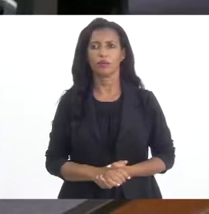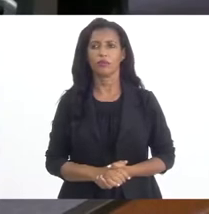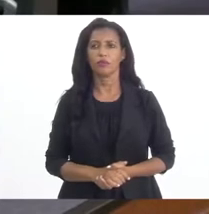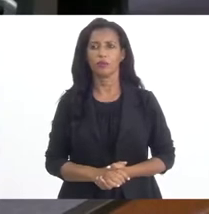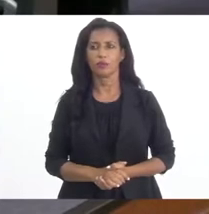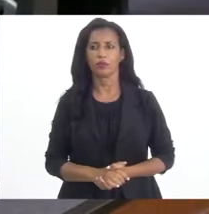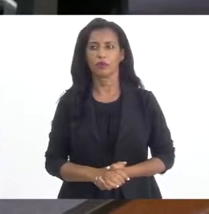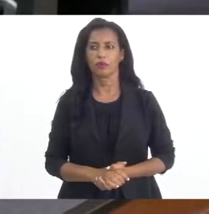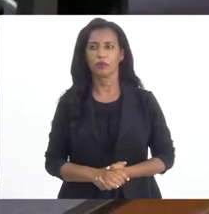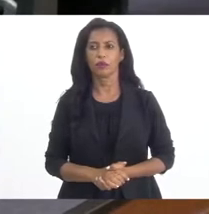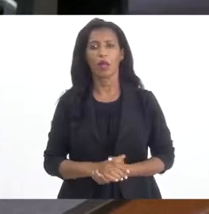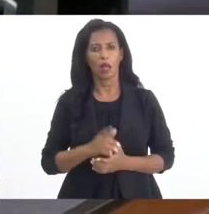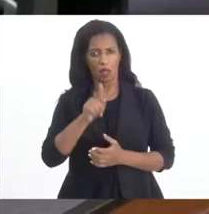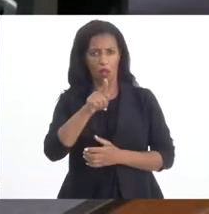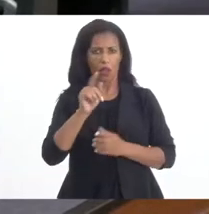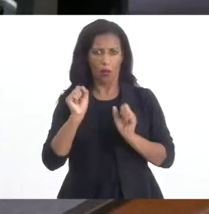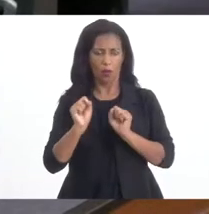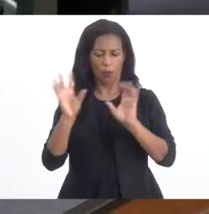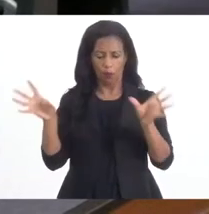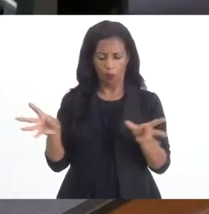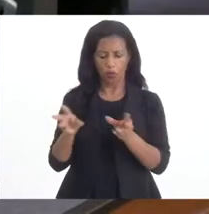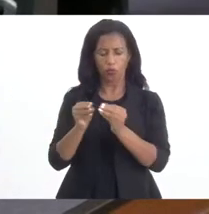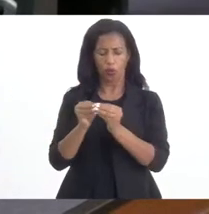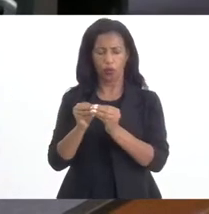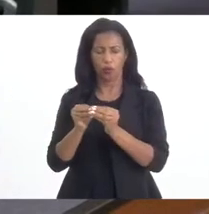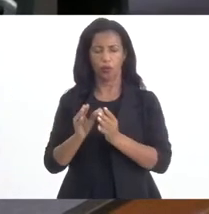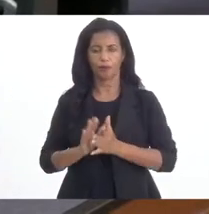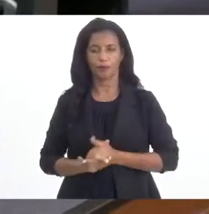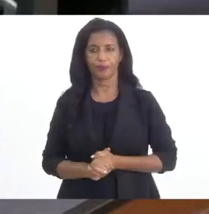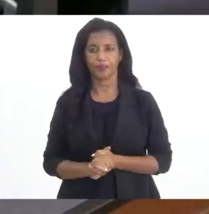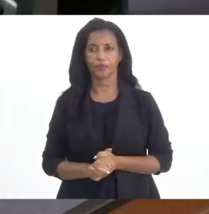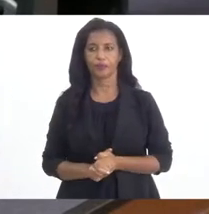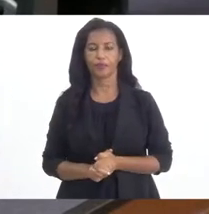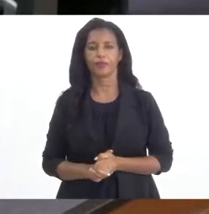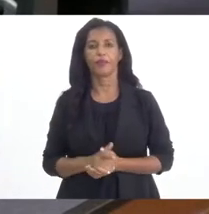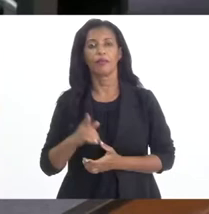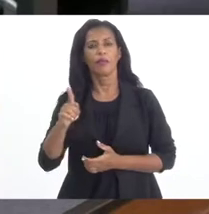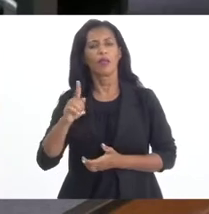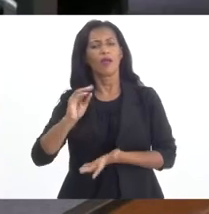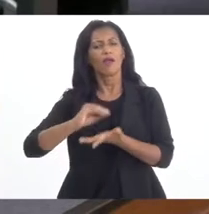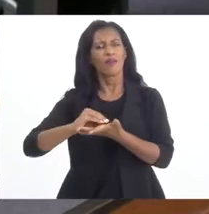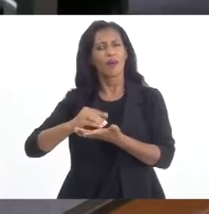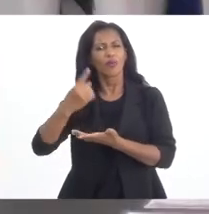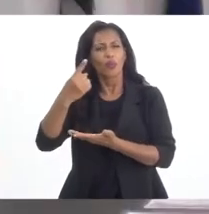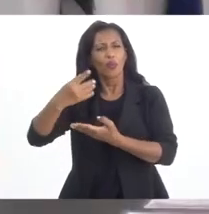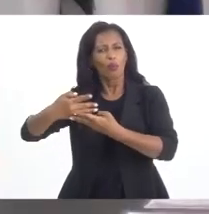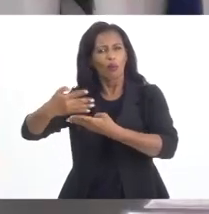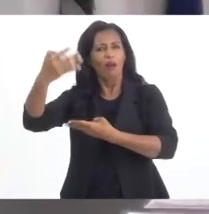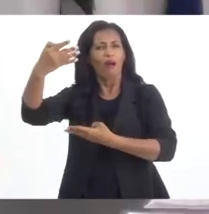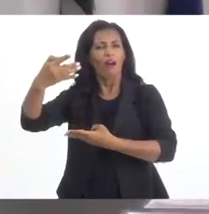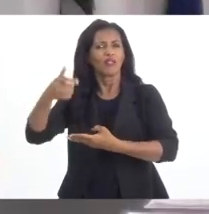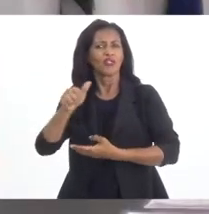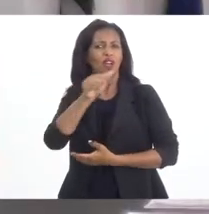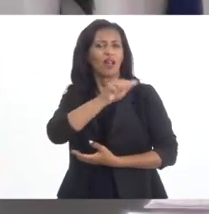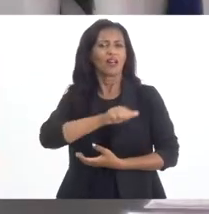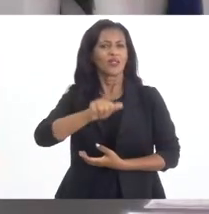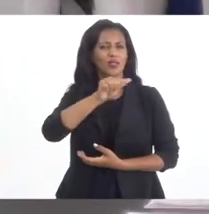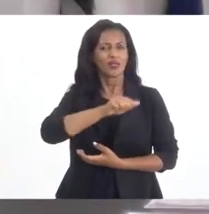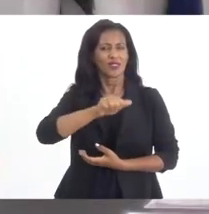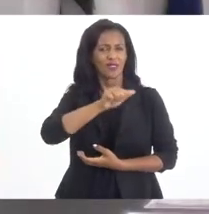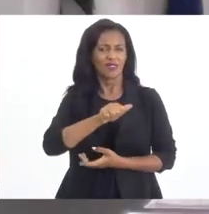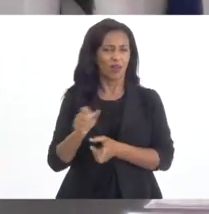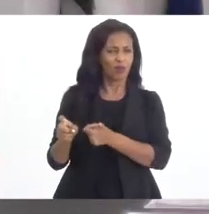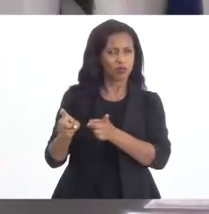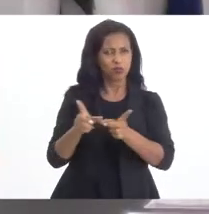Então, pode concluir, e aí depois eu te restabeleço a palavra. No qual, nesse slide, tinha a carta de apoio da Associação Comercial